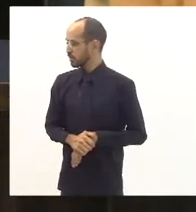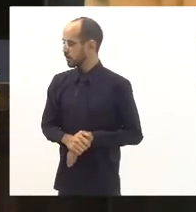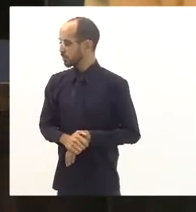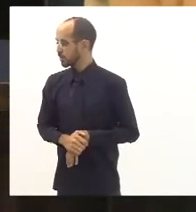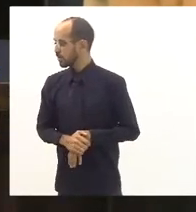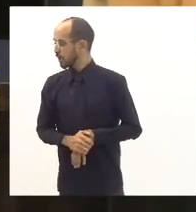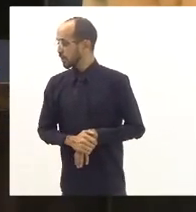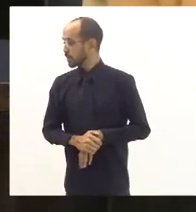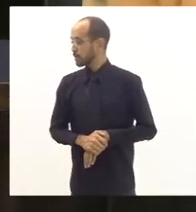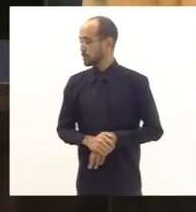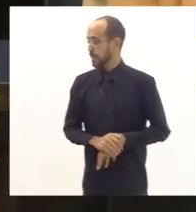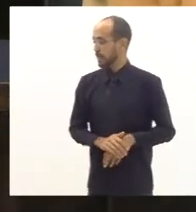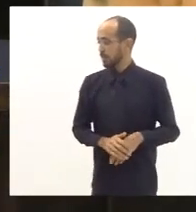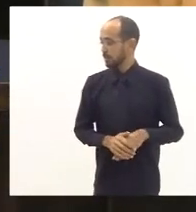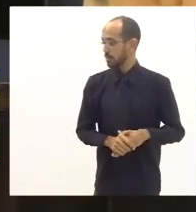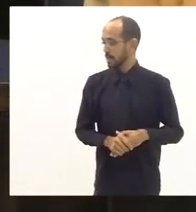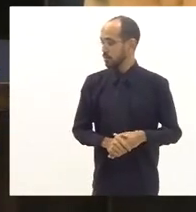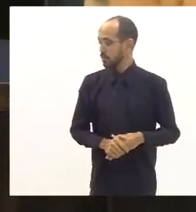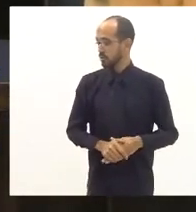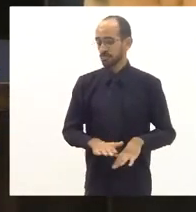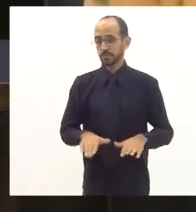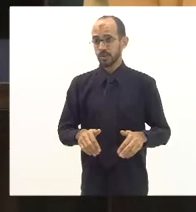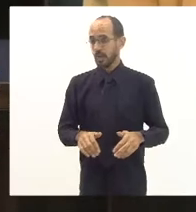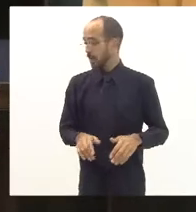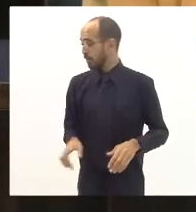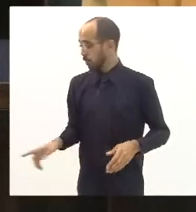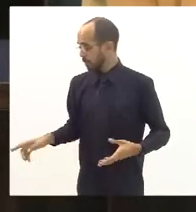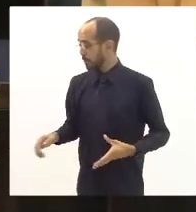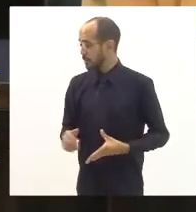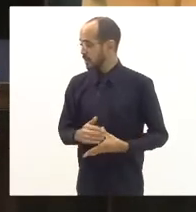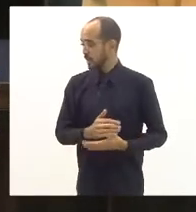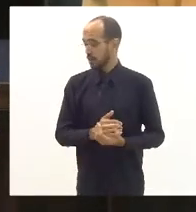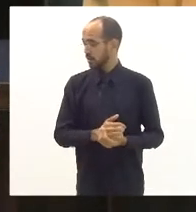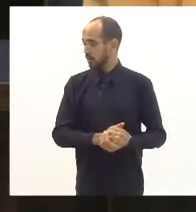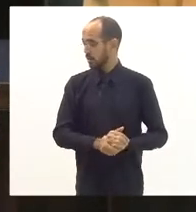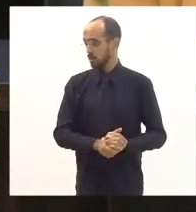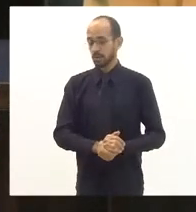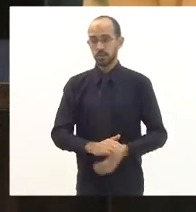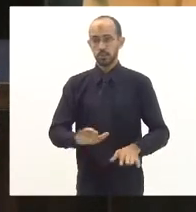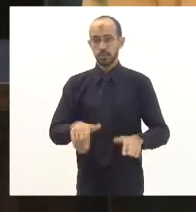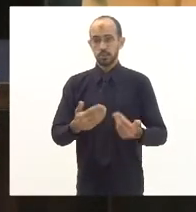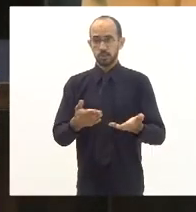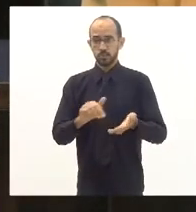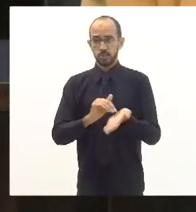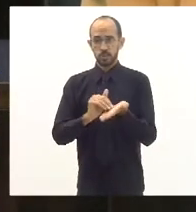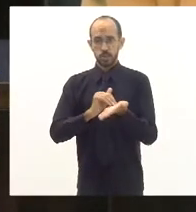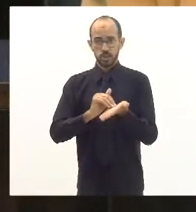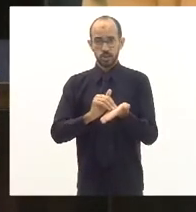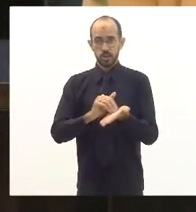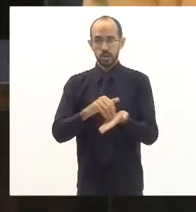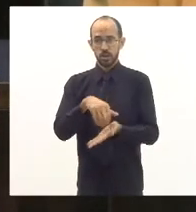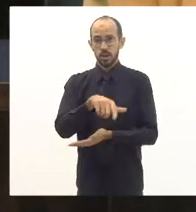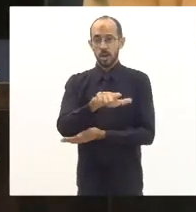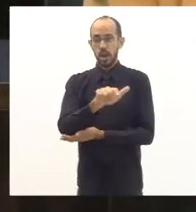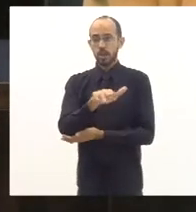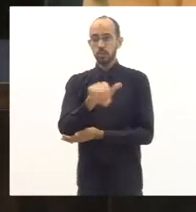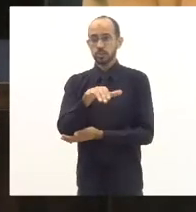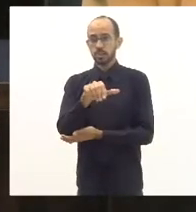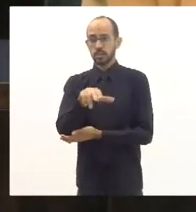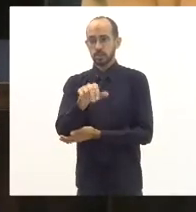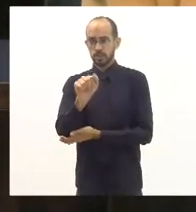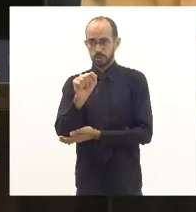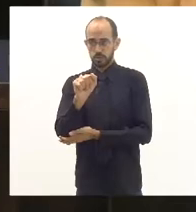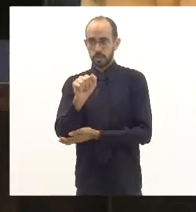registrar a presença do ex-secretário Matheus Quintal e da ex-subsecretária Luciana Calaza, estão aqui presentes.